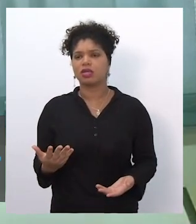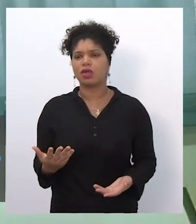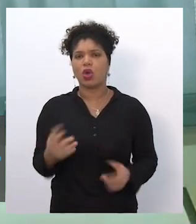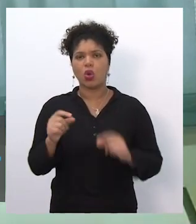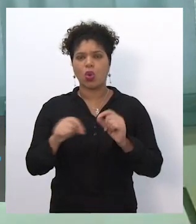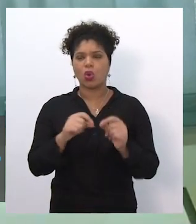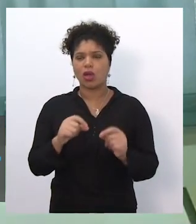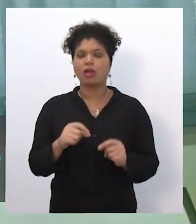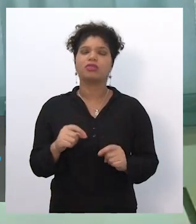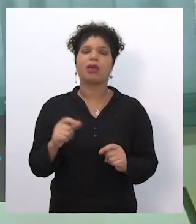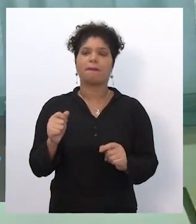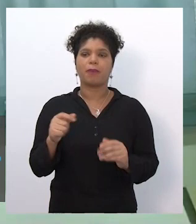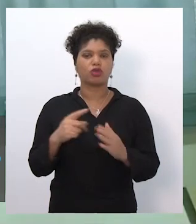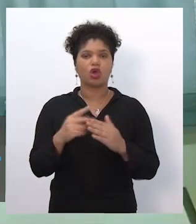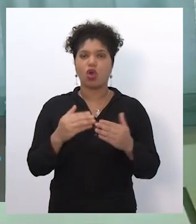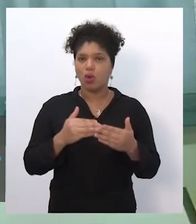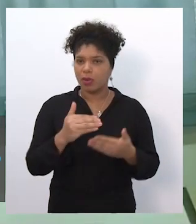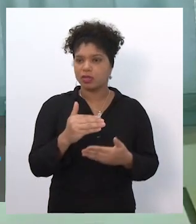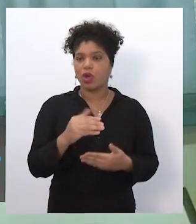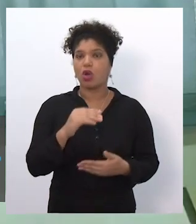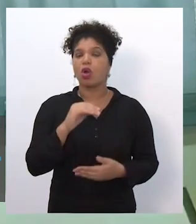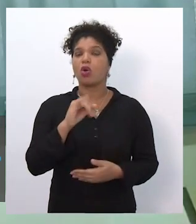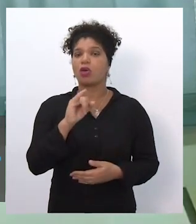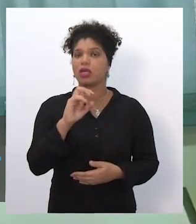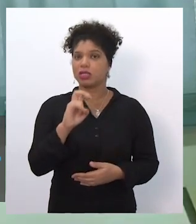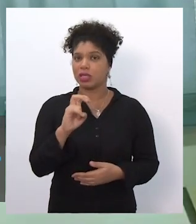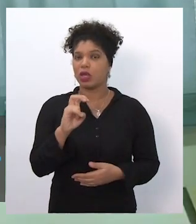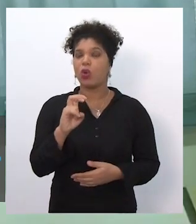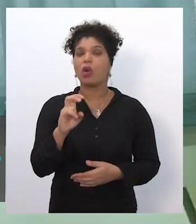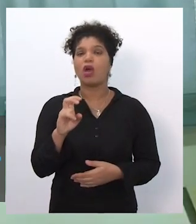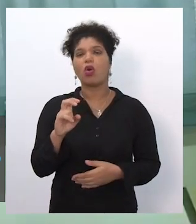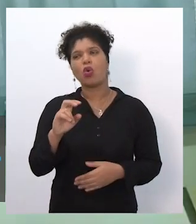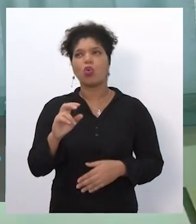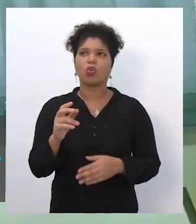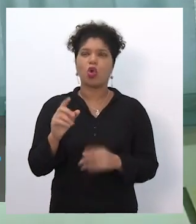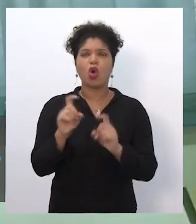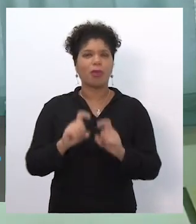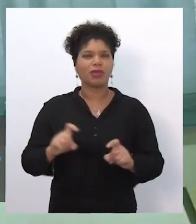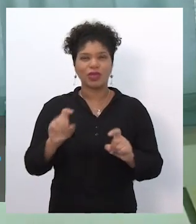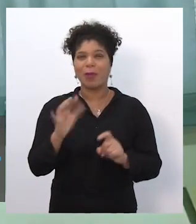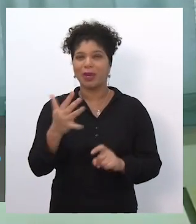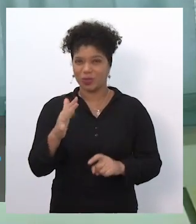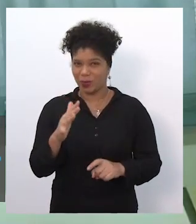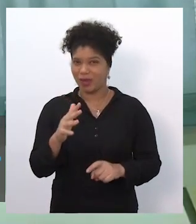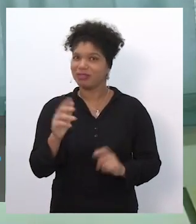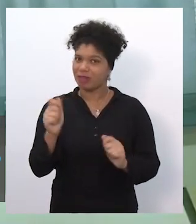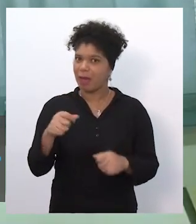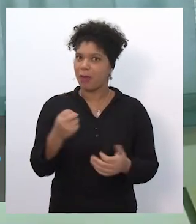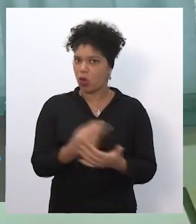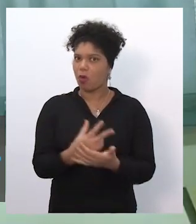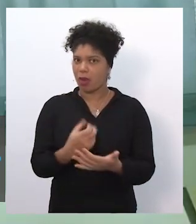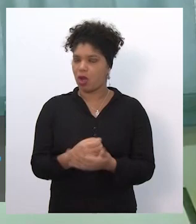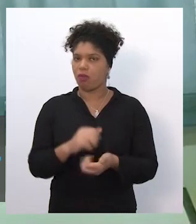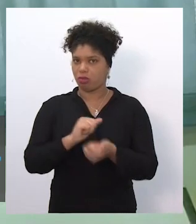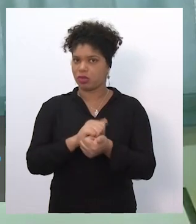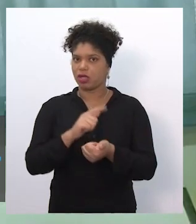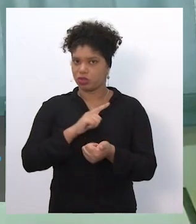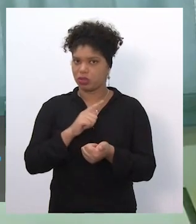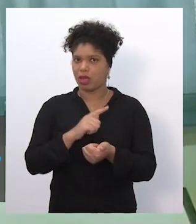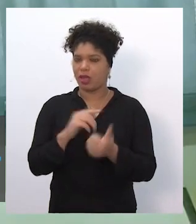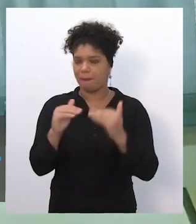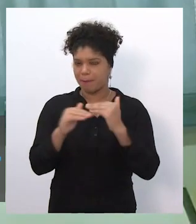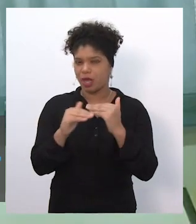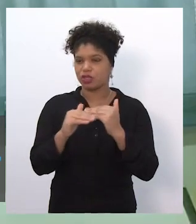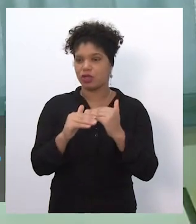são processadores de entrada, o i5 já começa a ser um pouquinho, você sai do básico e já começa a ir para algo mais intermediário,